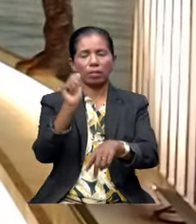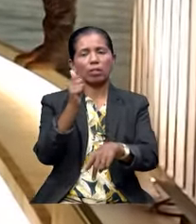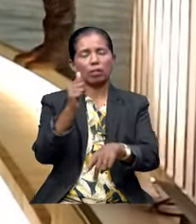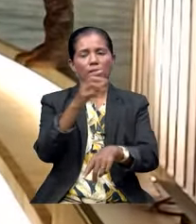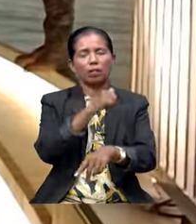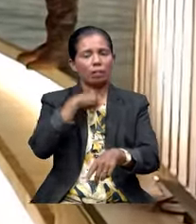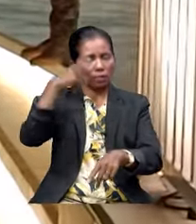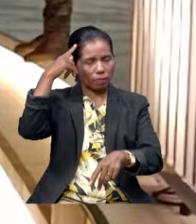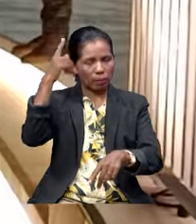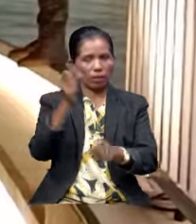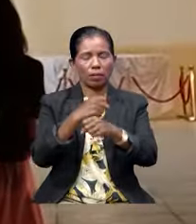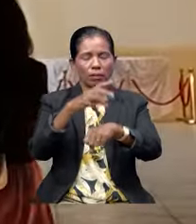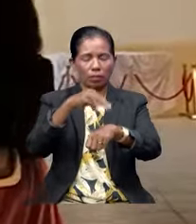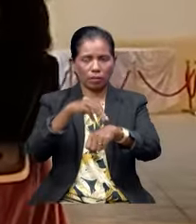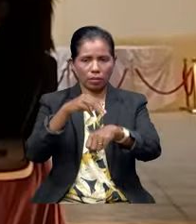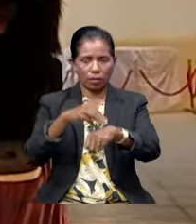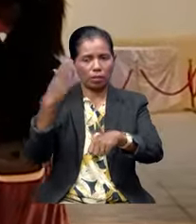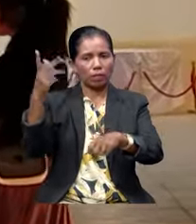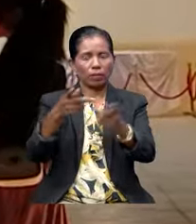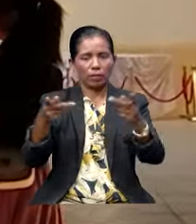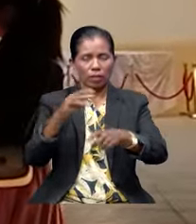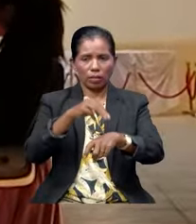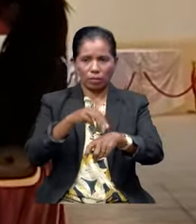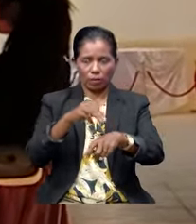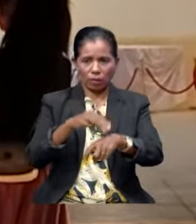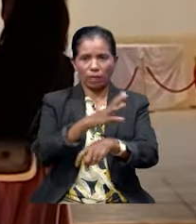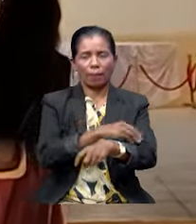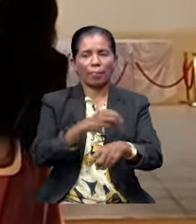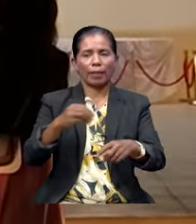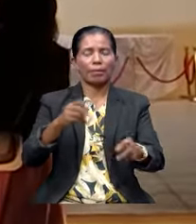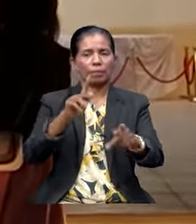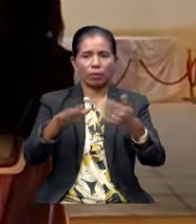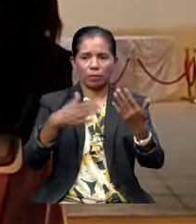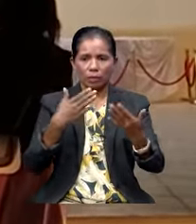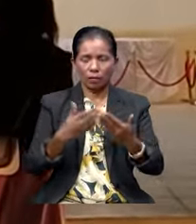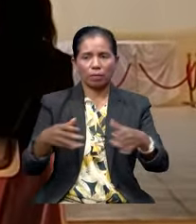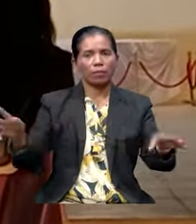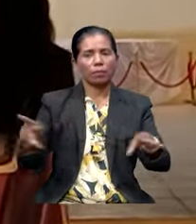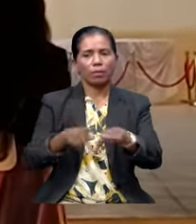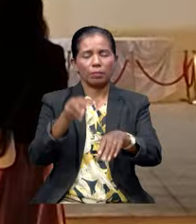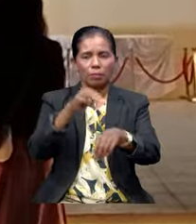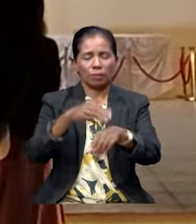Papa Francisco presidi misa solene ia altar ta stolu no tuir predisang serani sira nebe participa